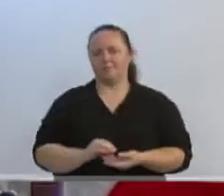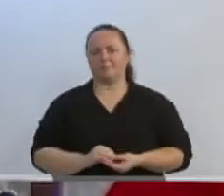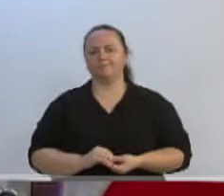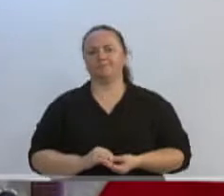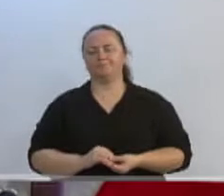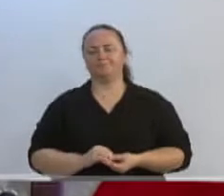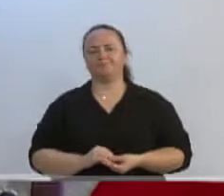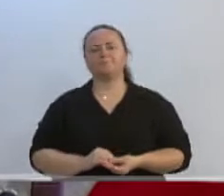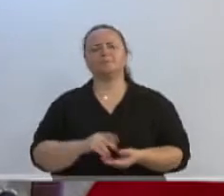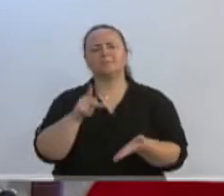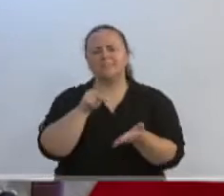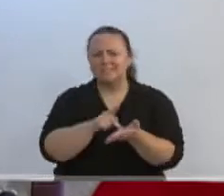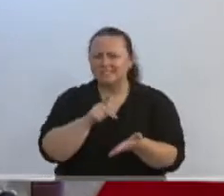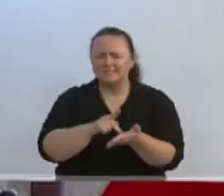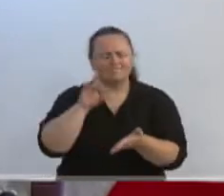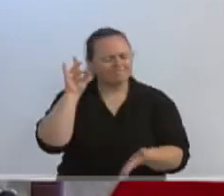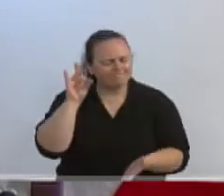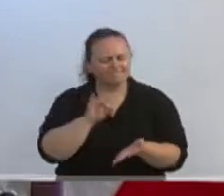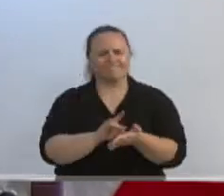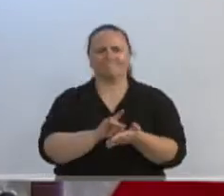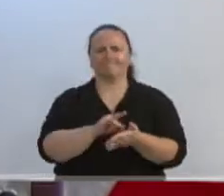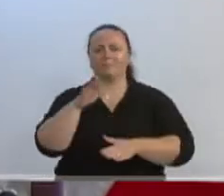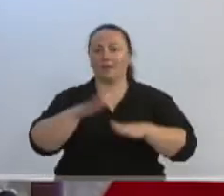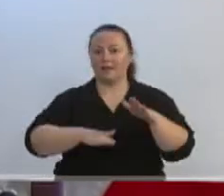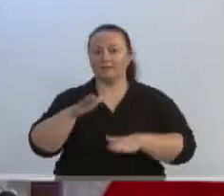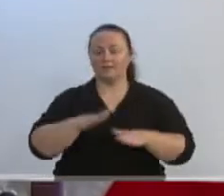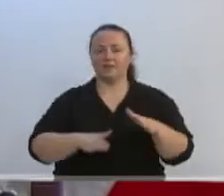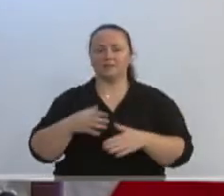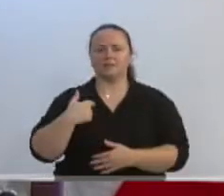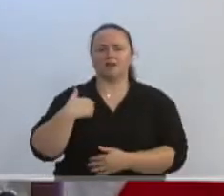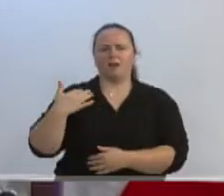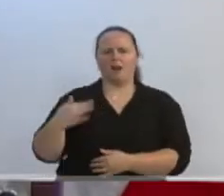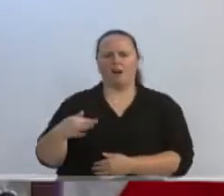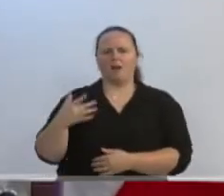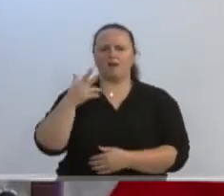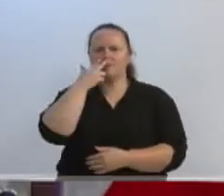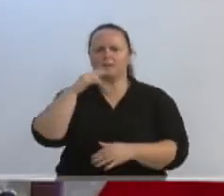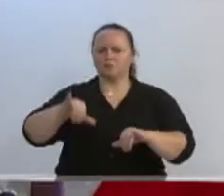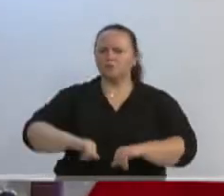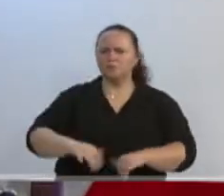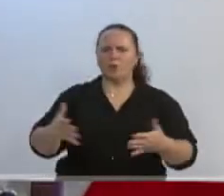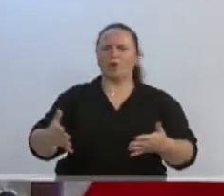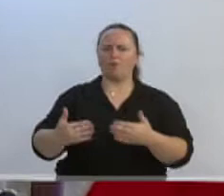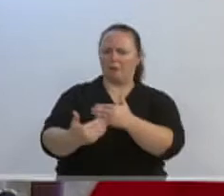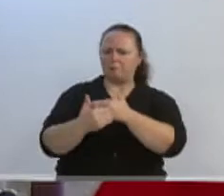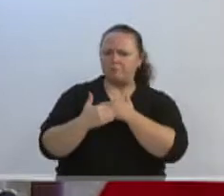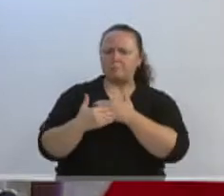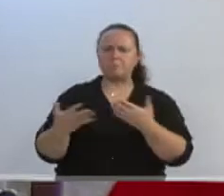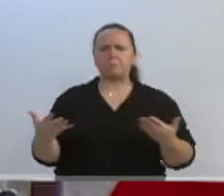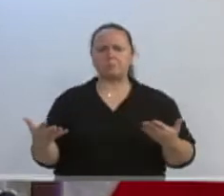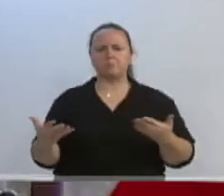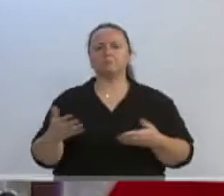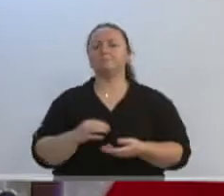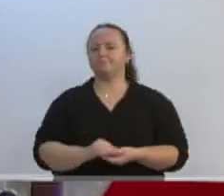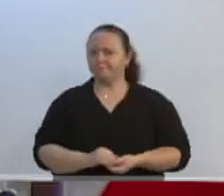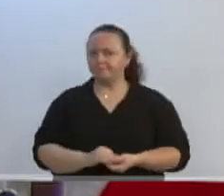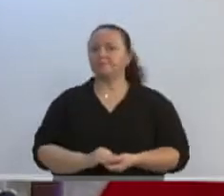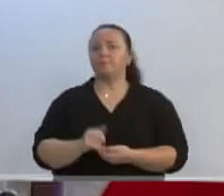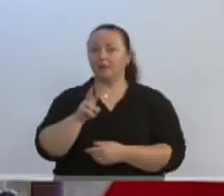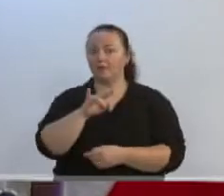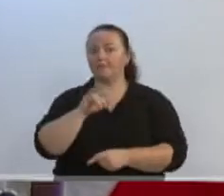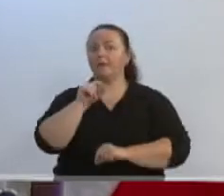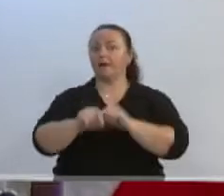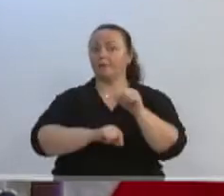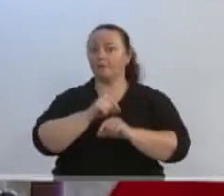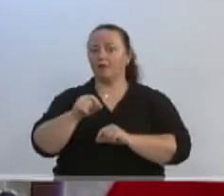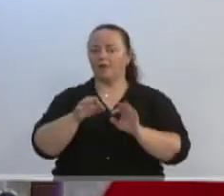Então, assim, de verdade verdadeira, às vezes aquele chute que tu leva no traseiro, né, que literalmente vai fazer você caminhar muito